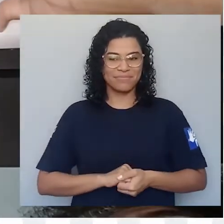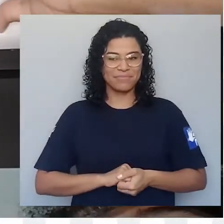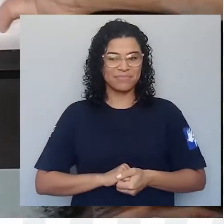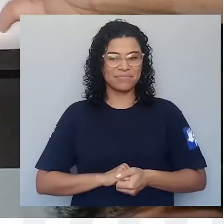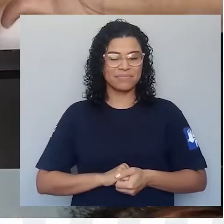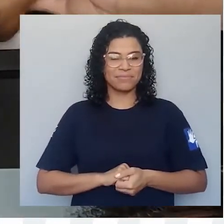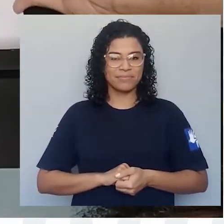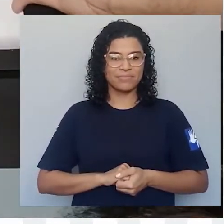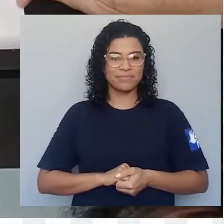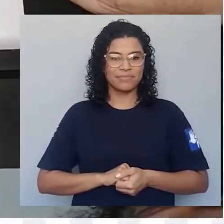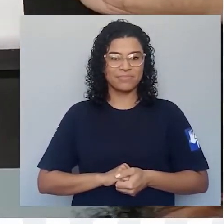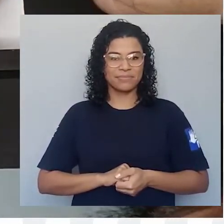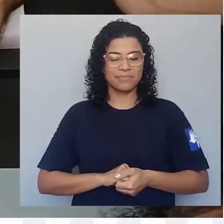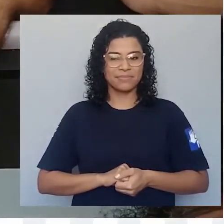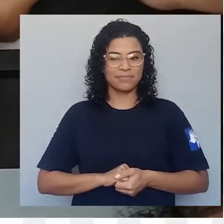estreita embaixo.